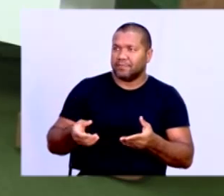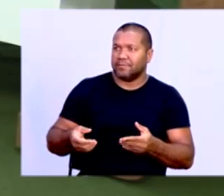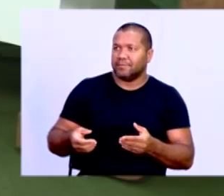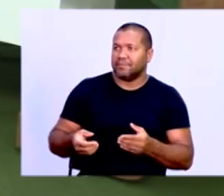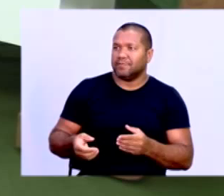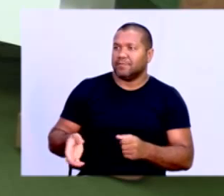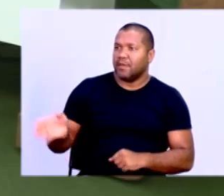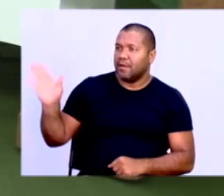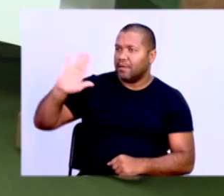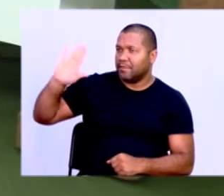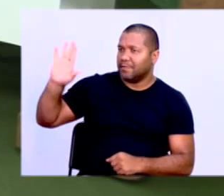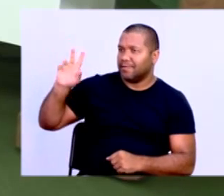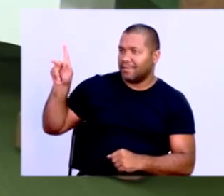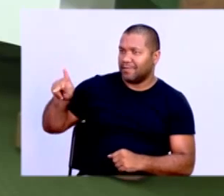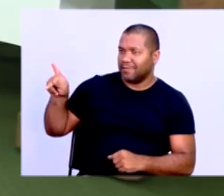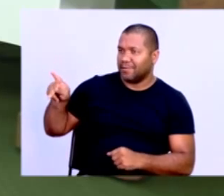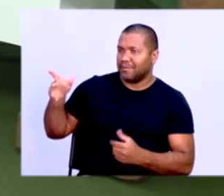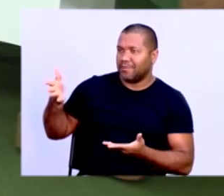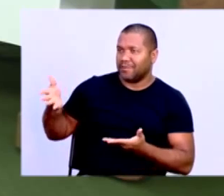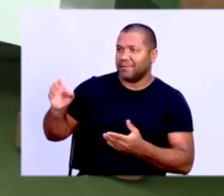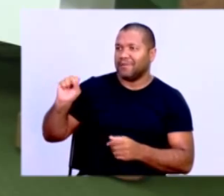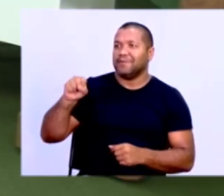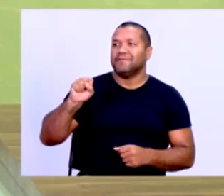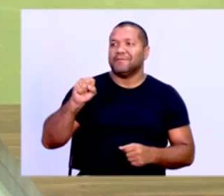Sim, Despeças professora. Também. Sim.